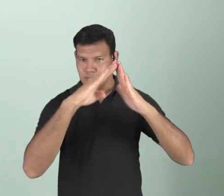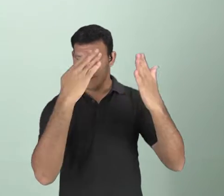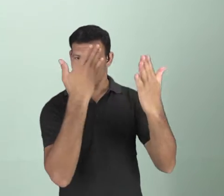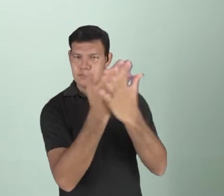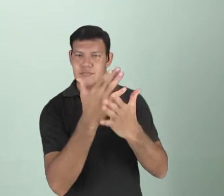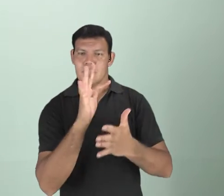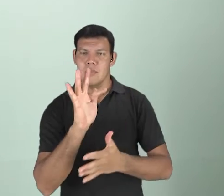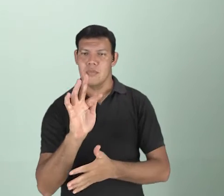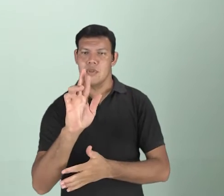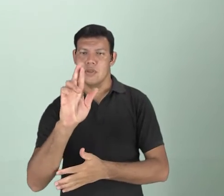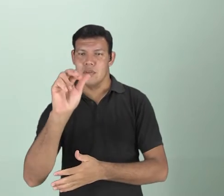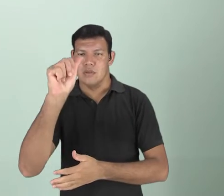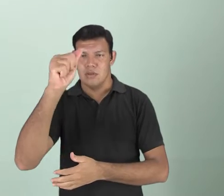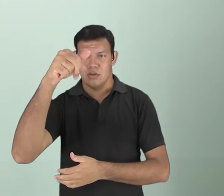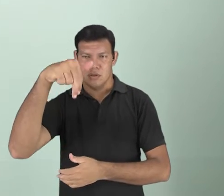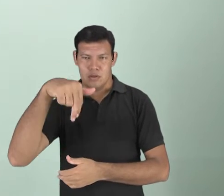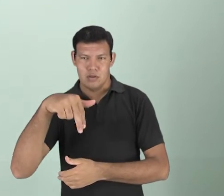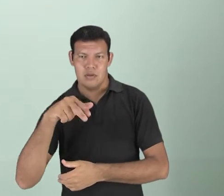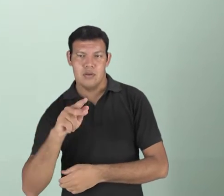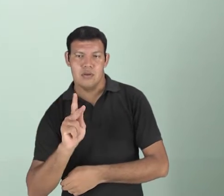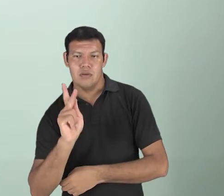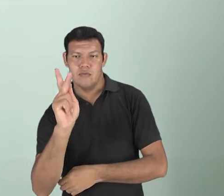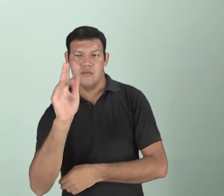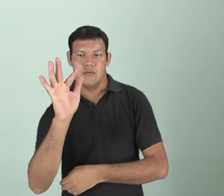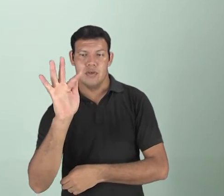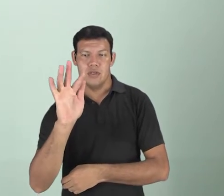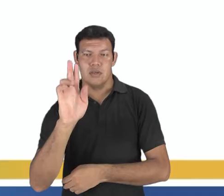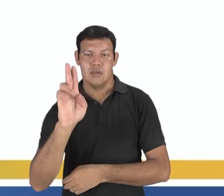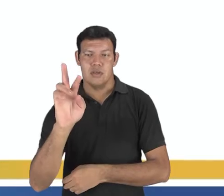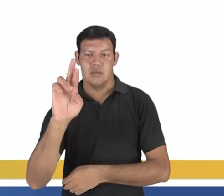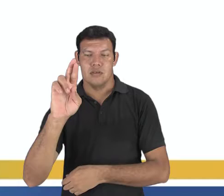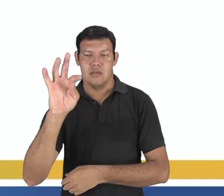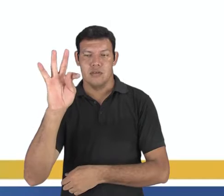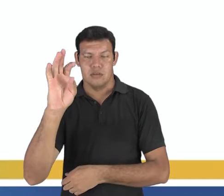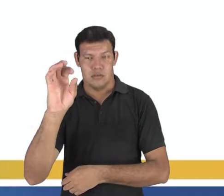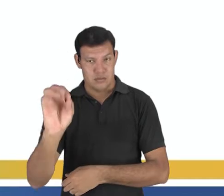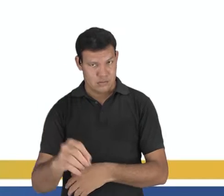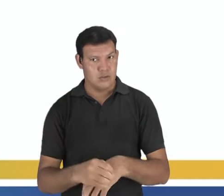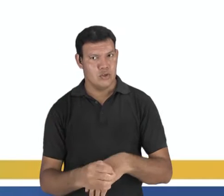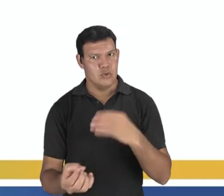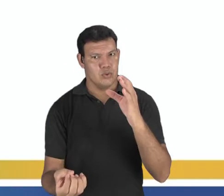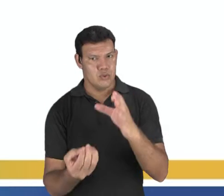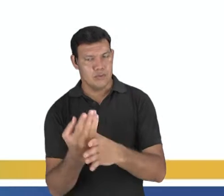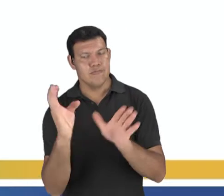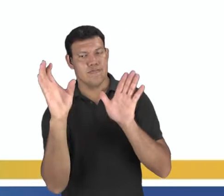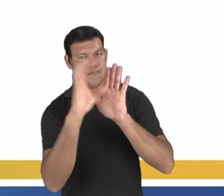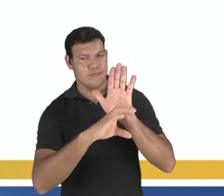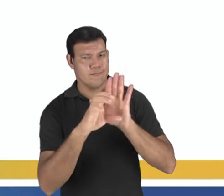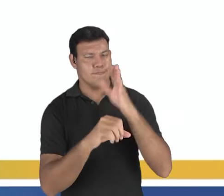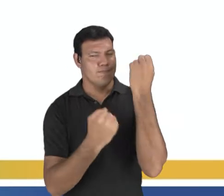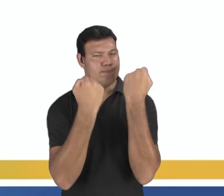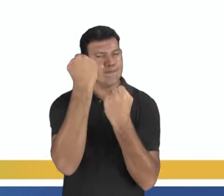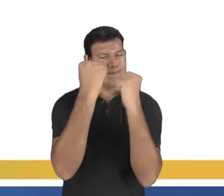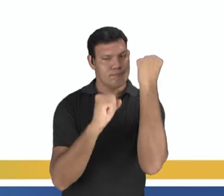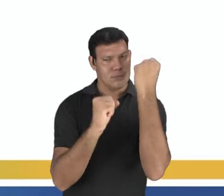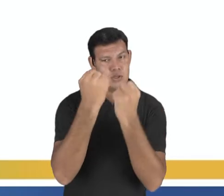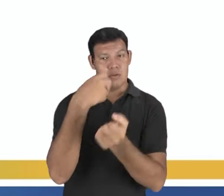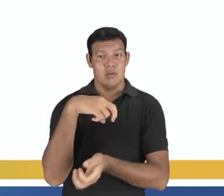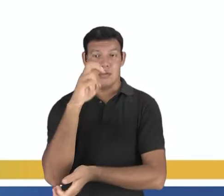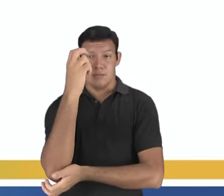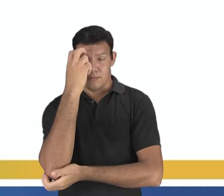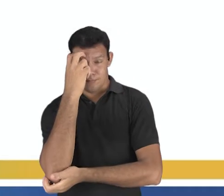foi elaborado o conceito de indústria cultural. Certamente você já deve ter ouvido falar